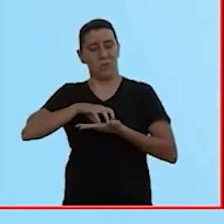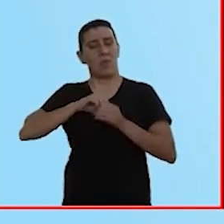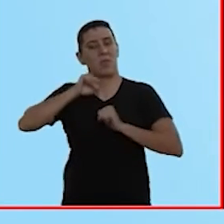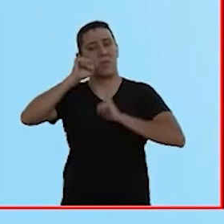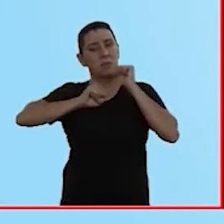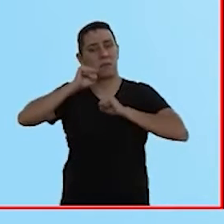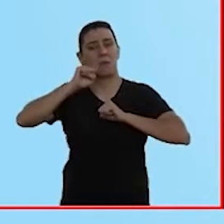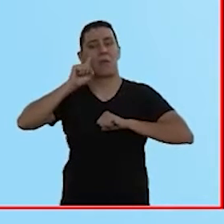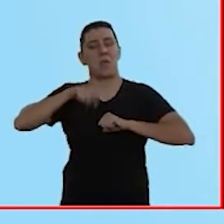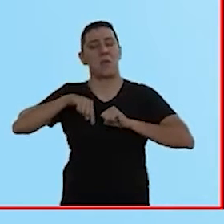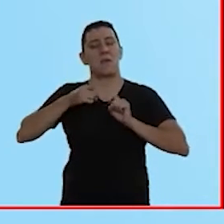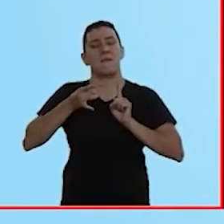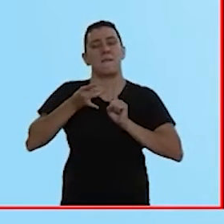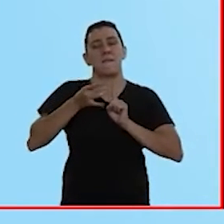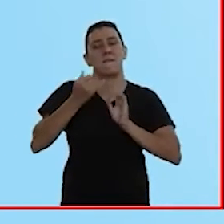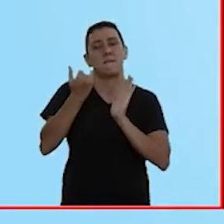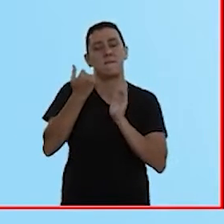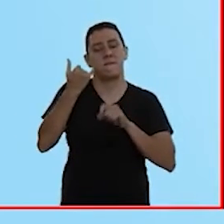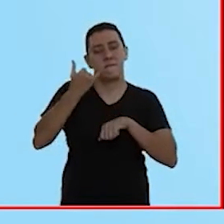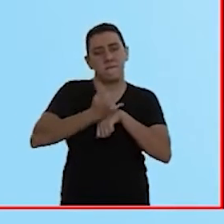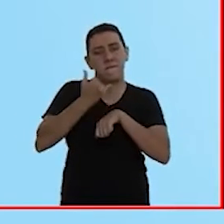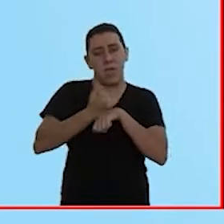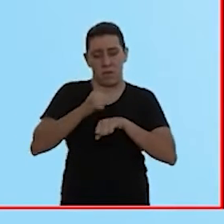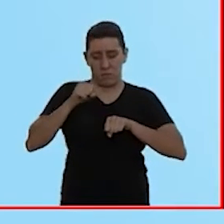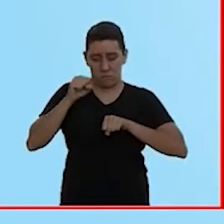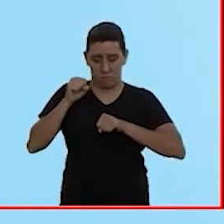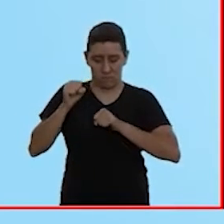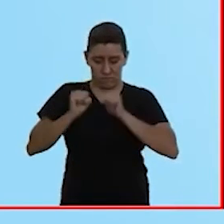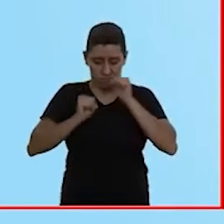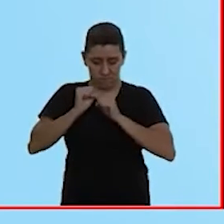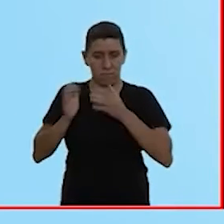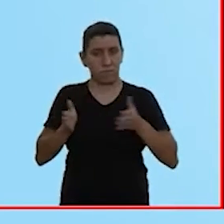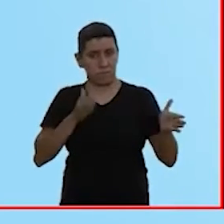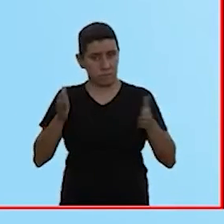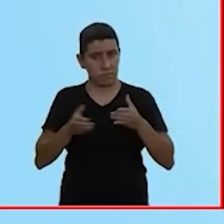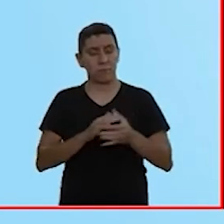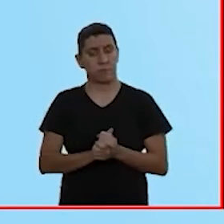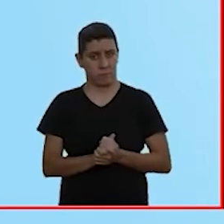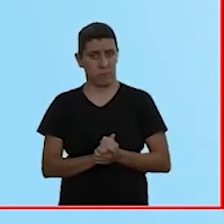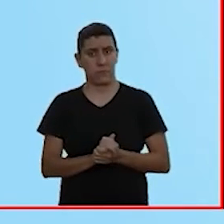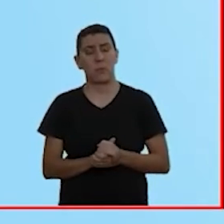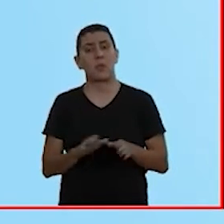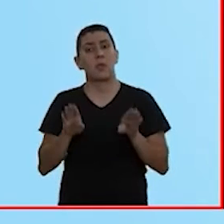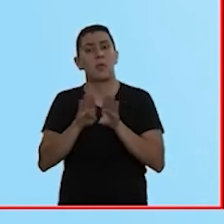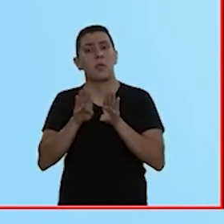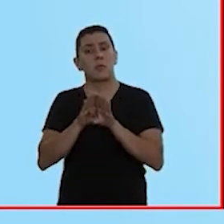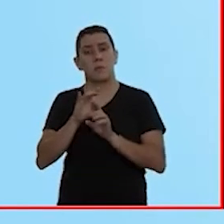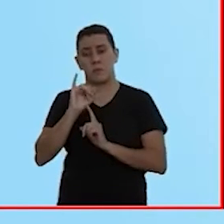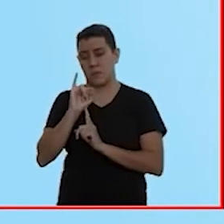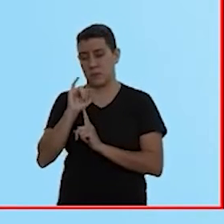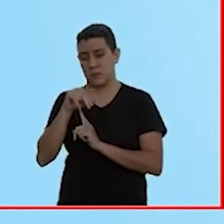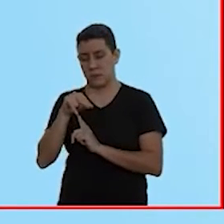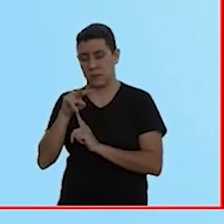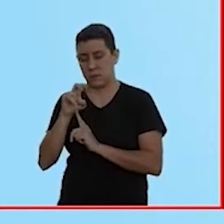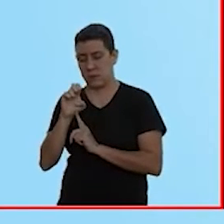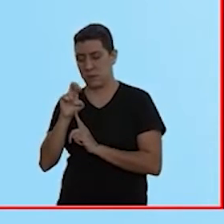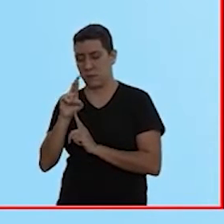metais aqui e sobre os inversores a gente tá falando aqui sobre